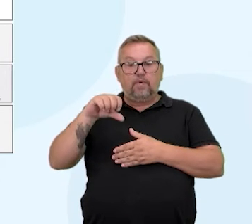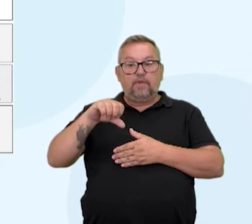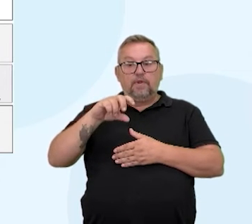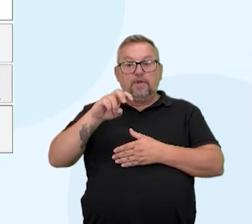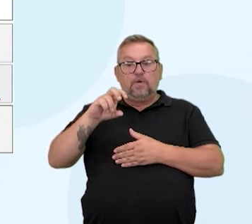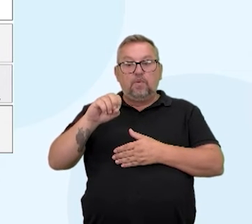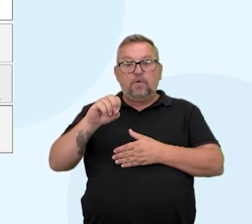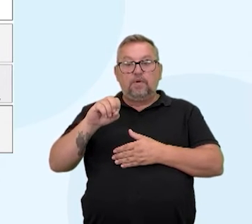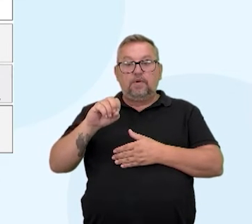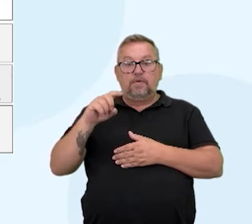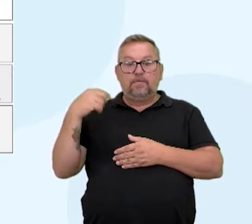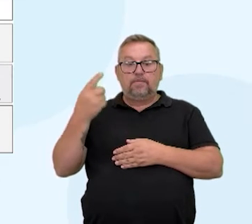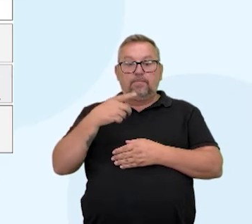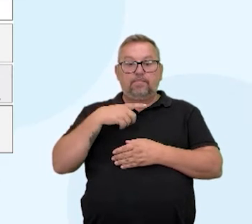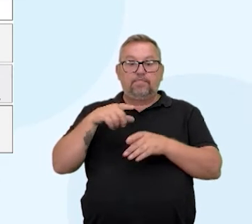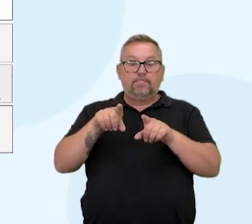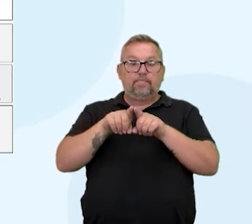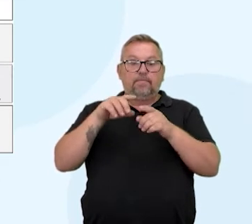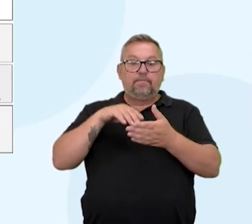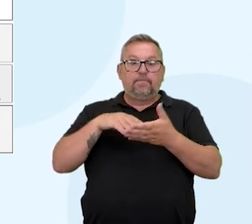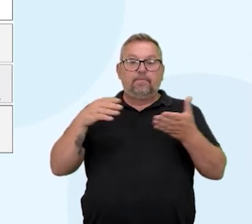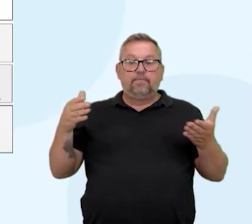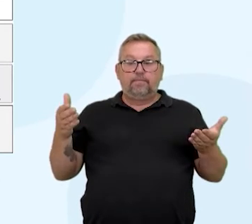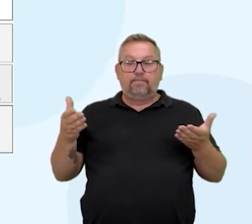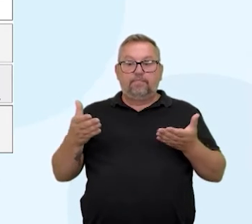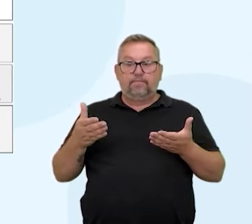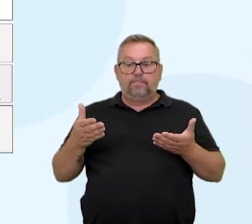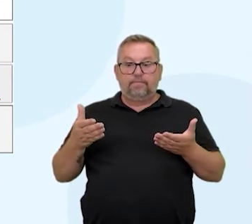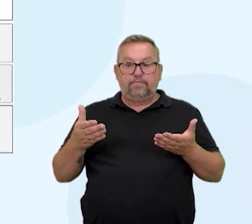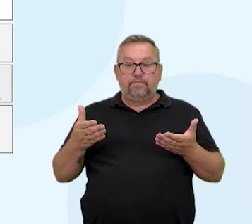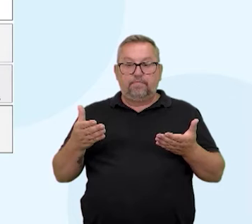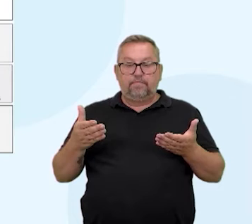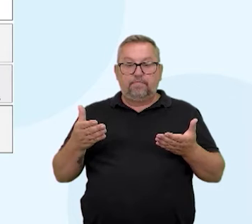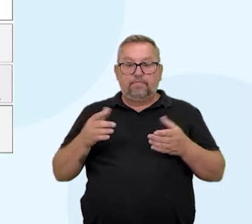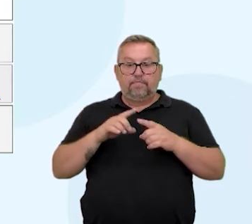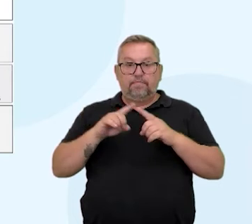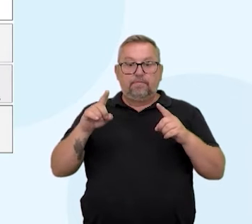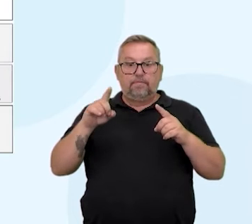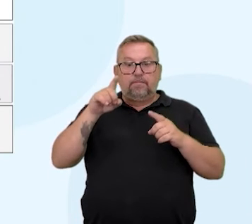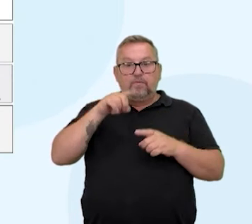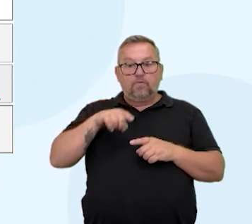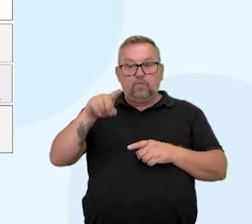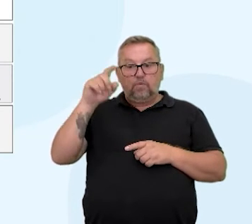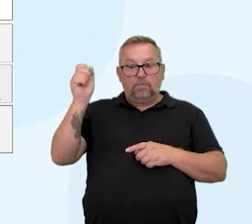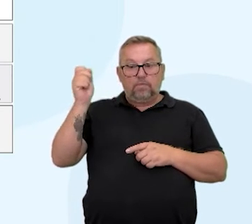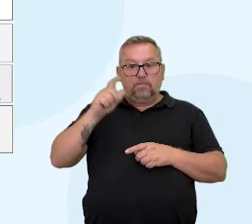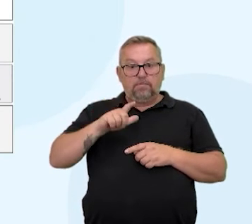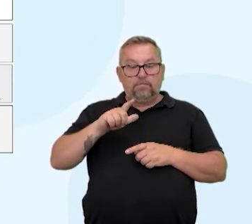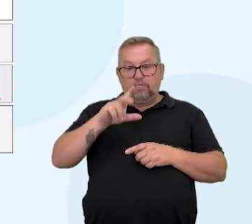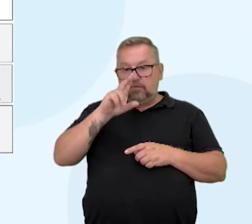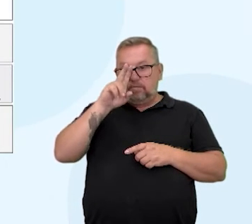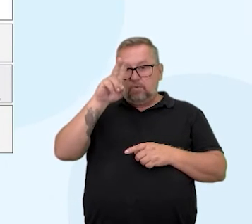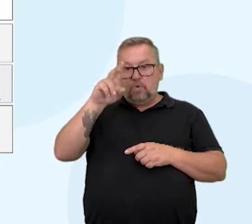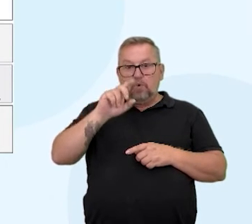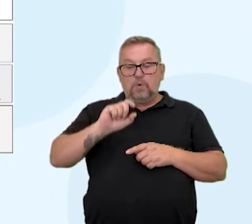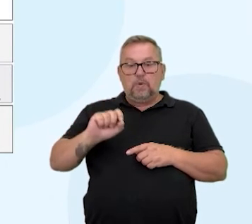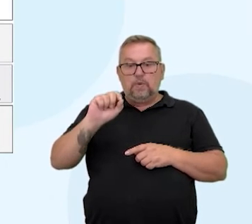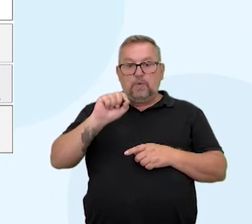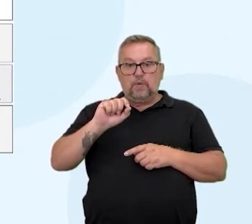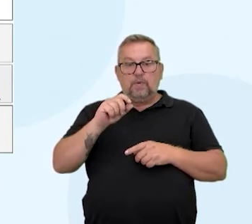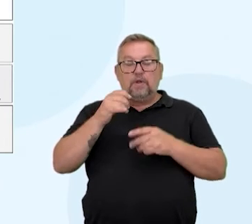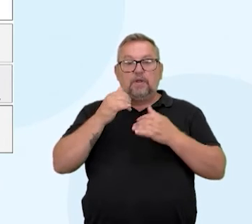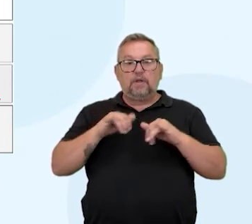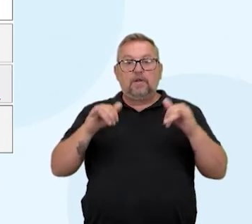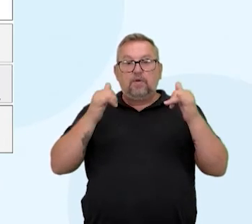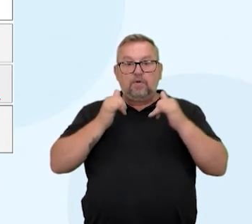1950, e nós temos até os dias de hoje, né? E lá os círculos azuis, eles mostram o potencial, né, das